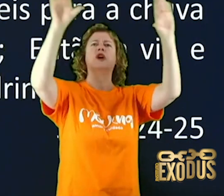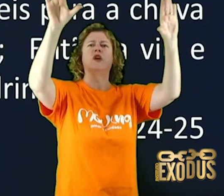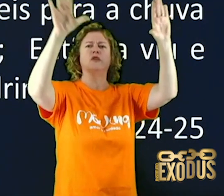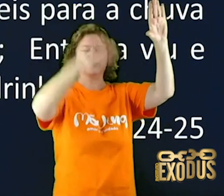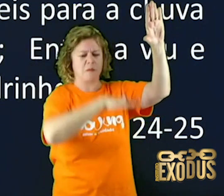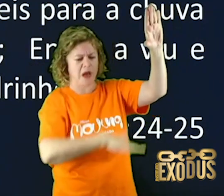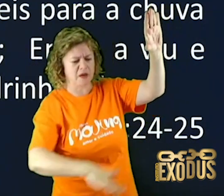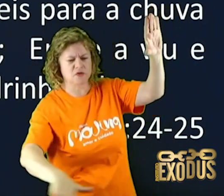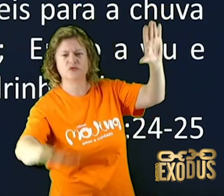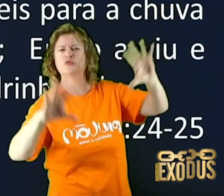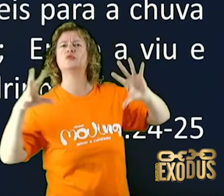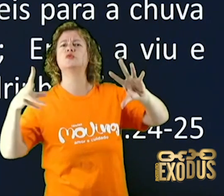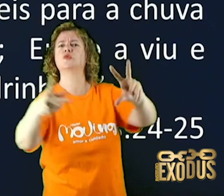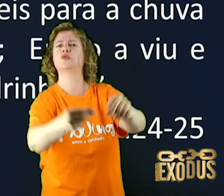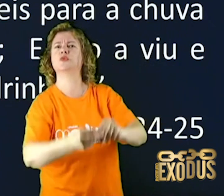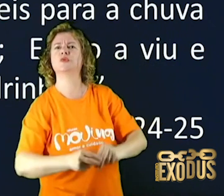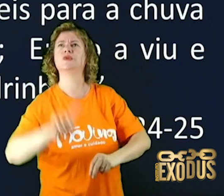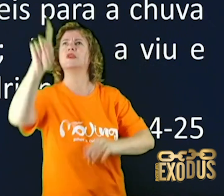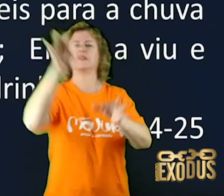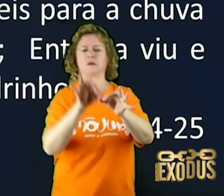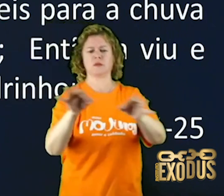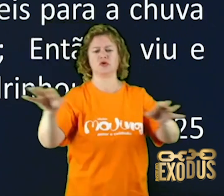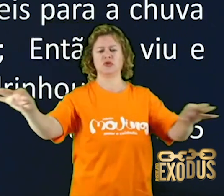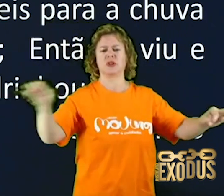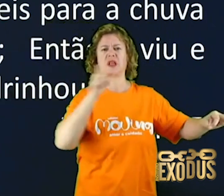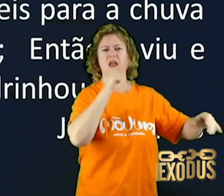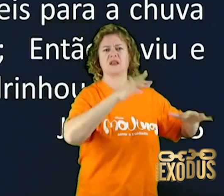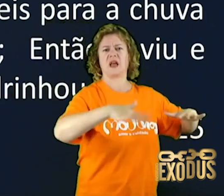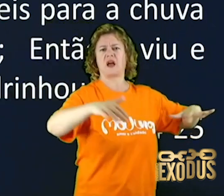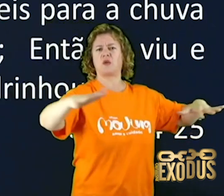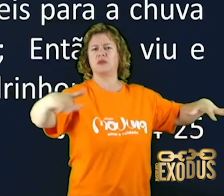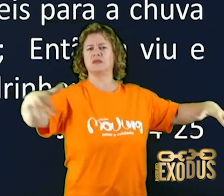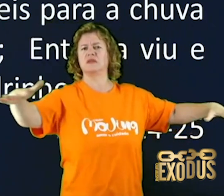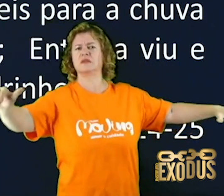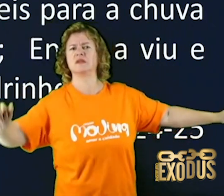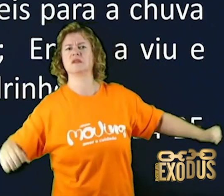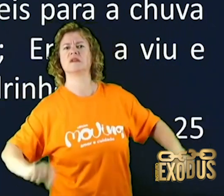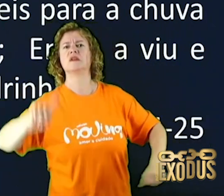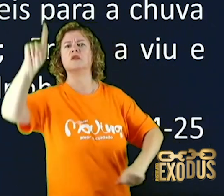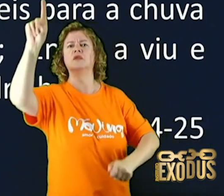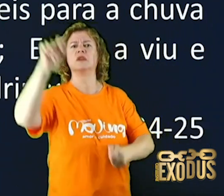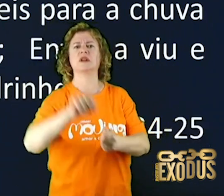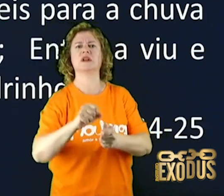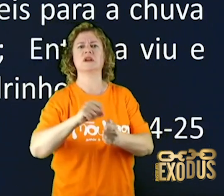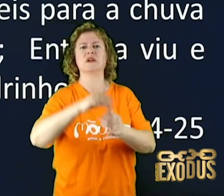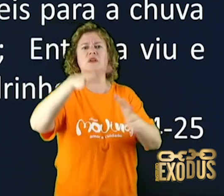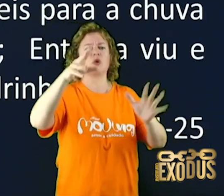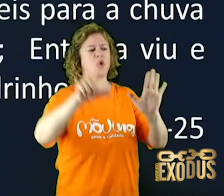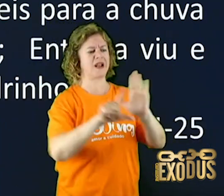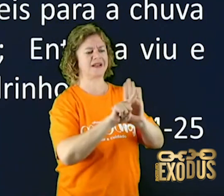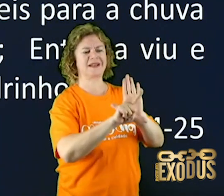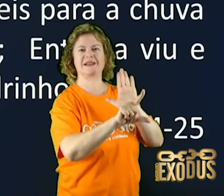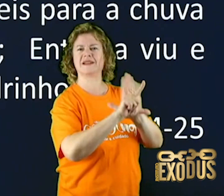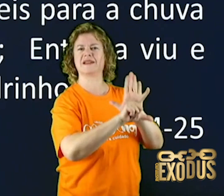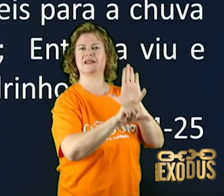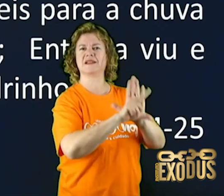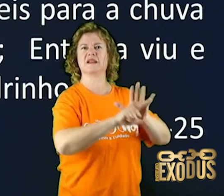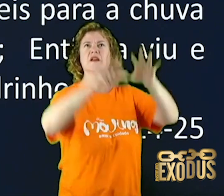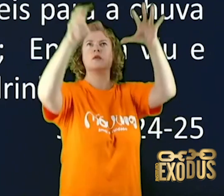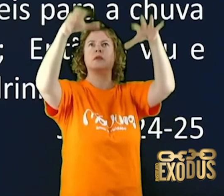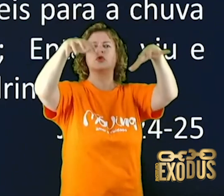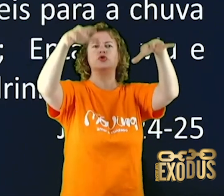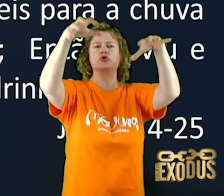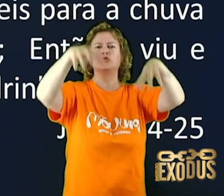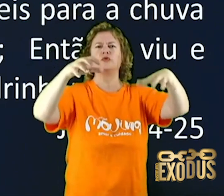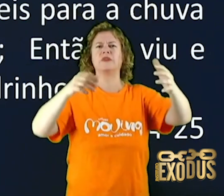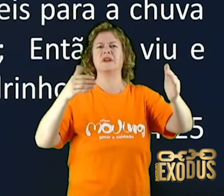vento, e tomou a medida das águas, quando prescreveu leis para a chuva, e caminho para o relâmpago